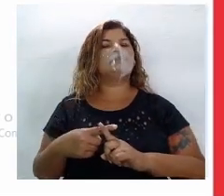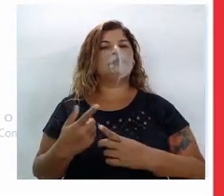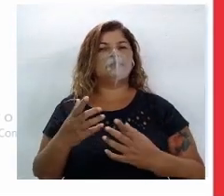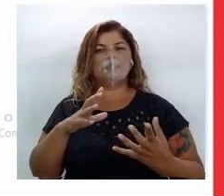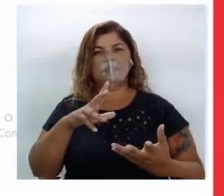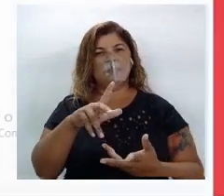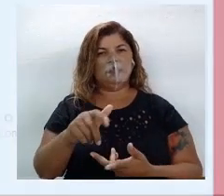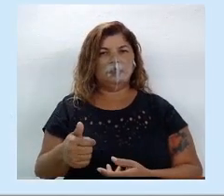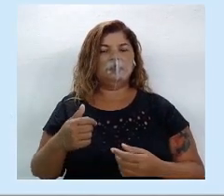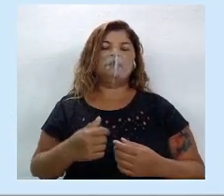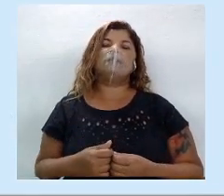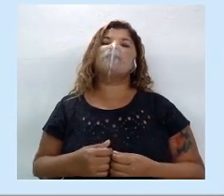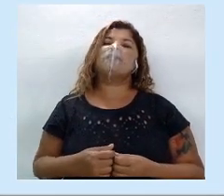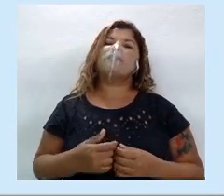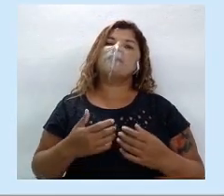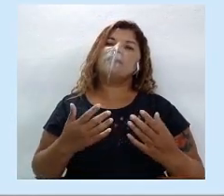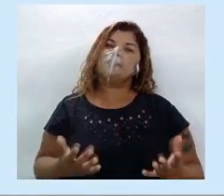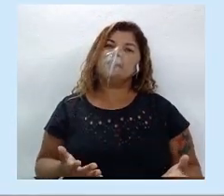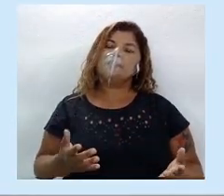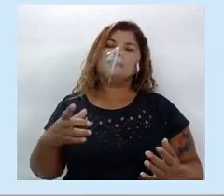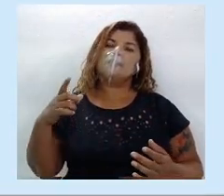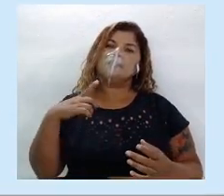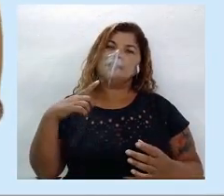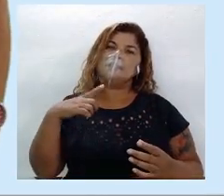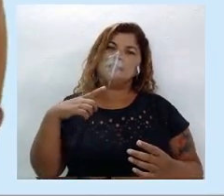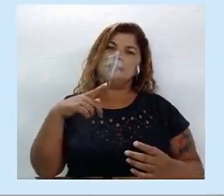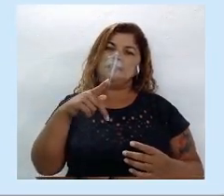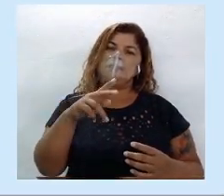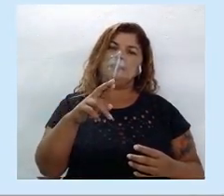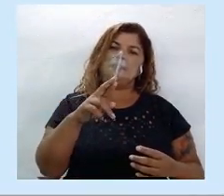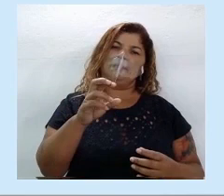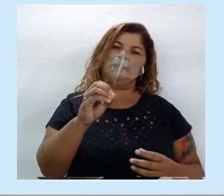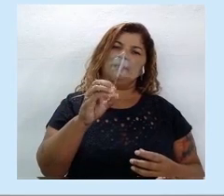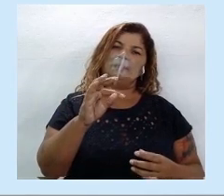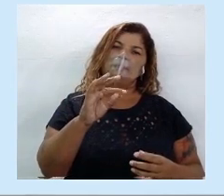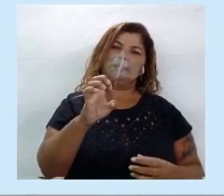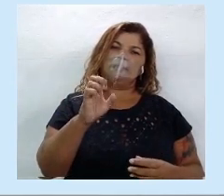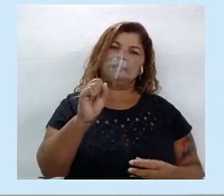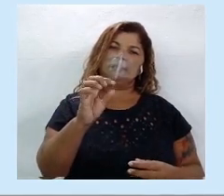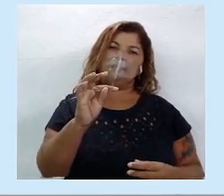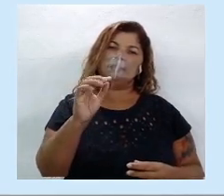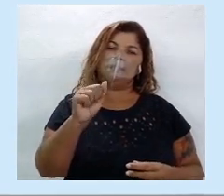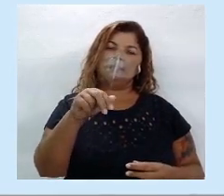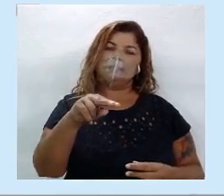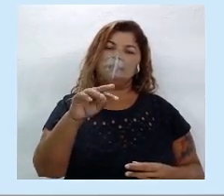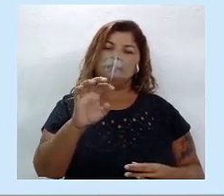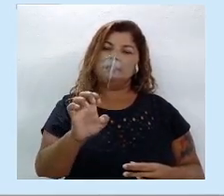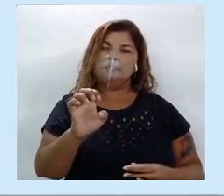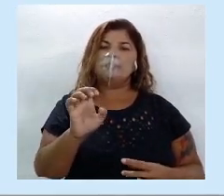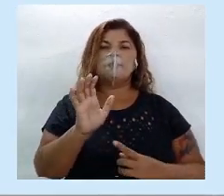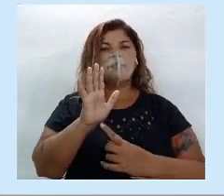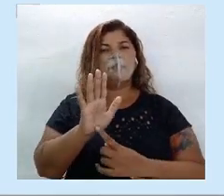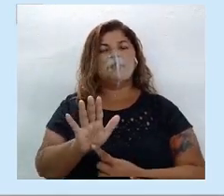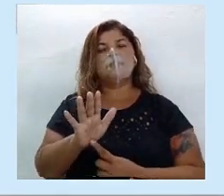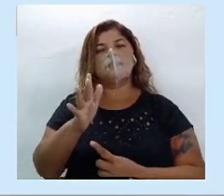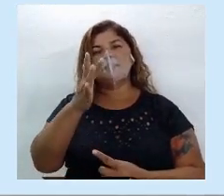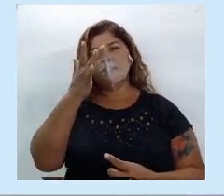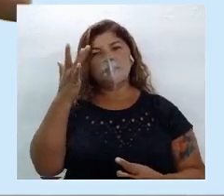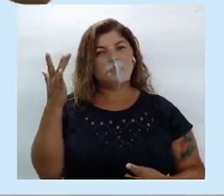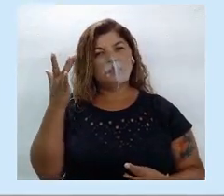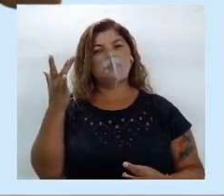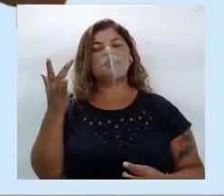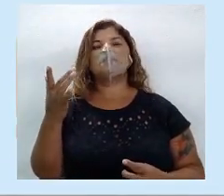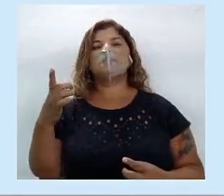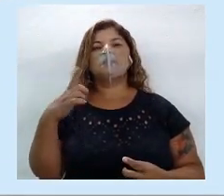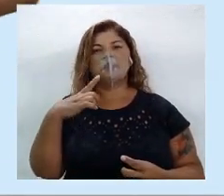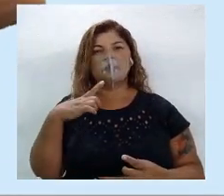universal. Cortando para mim, nós temos a seguinte questão. Lembrem-se, a palavra protestante vai designar